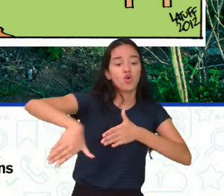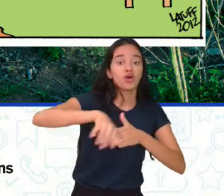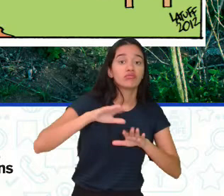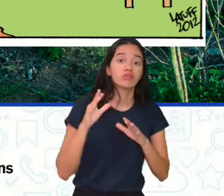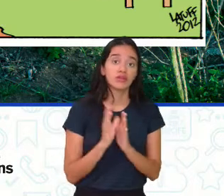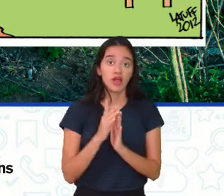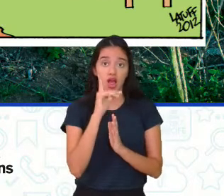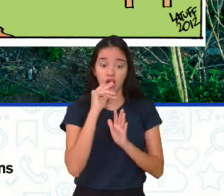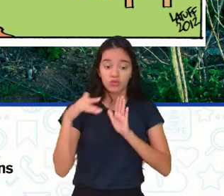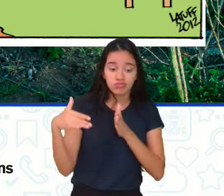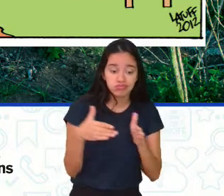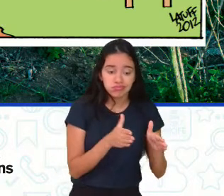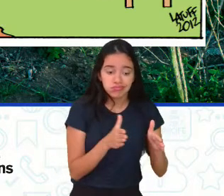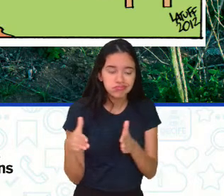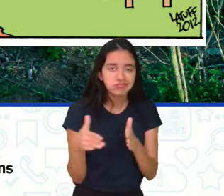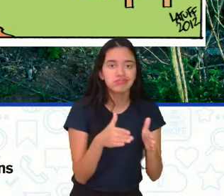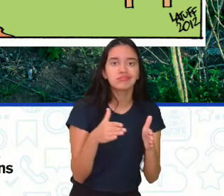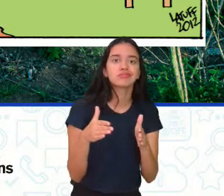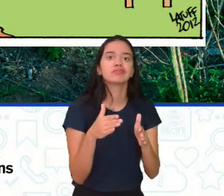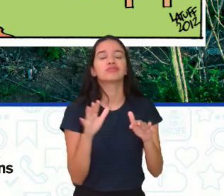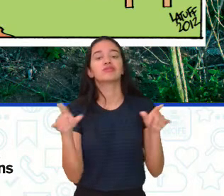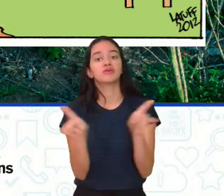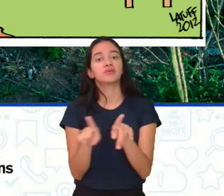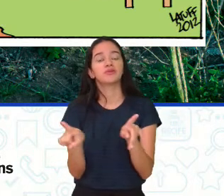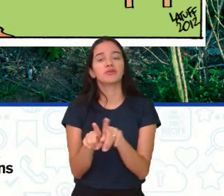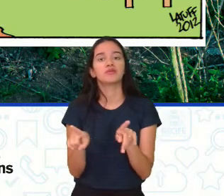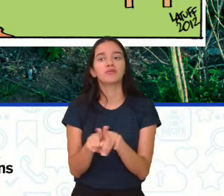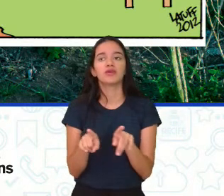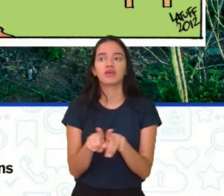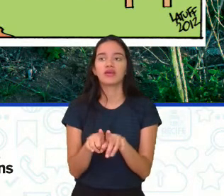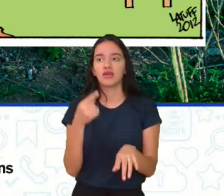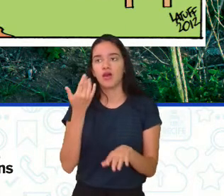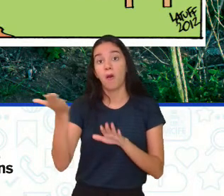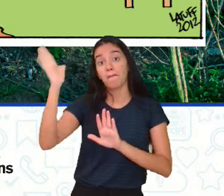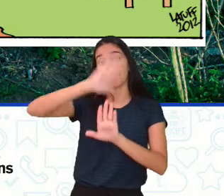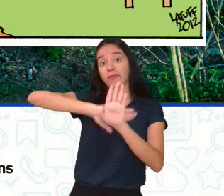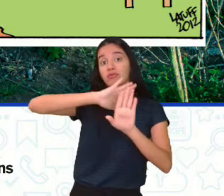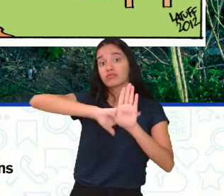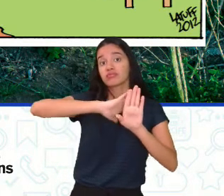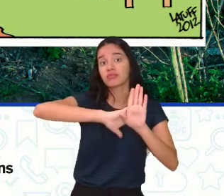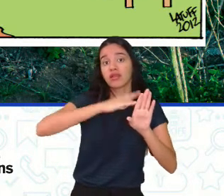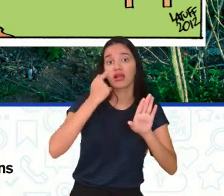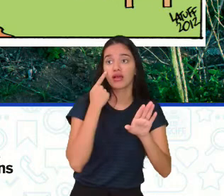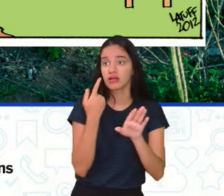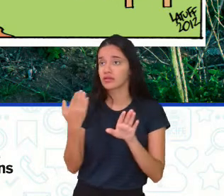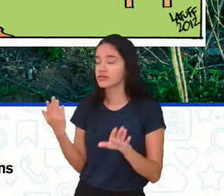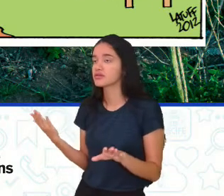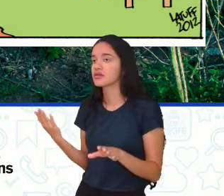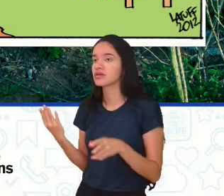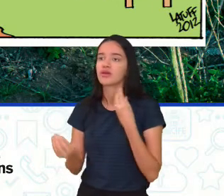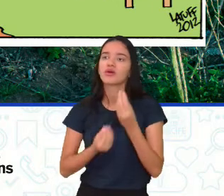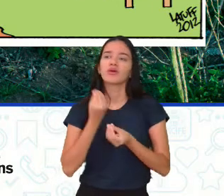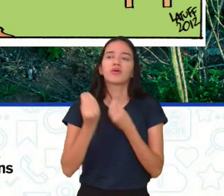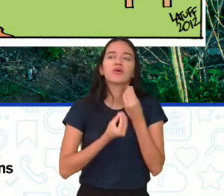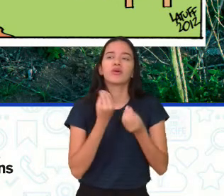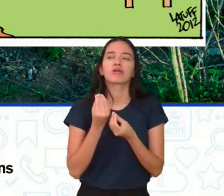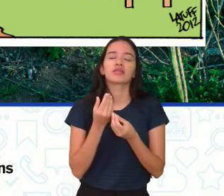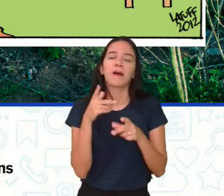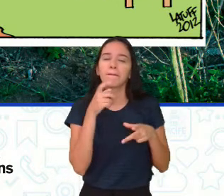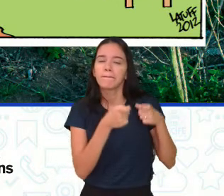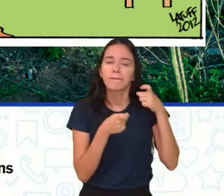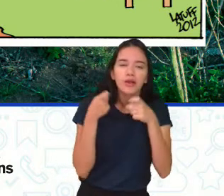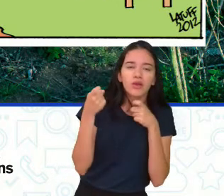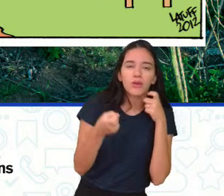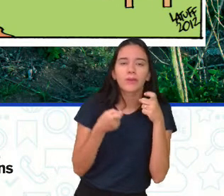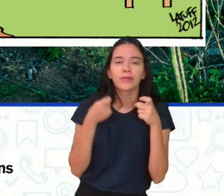na atmosfera, poluindo o ar. Mas só que olha por trás, ó, ele apontando ali, ó, como se ele estivesse preocupado com a